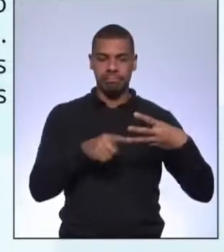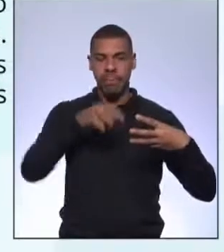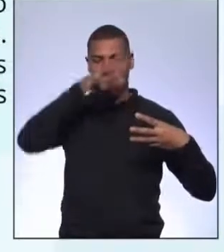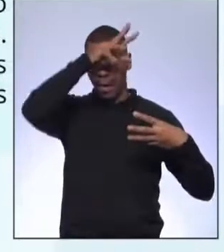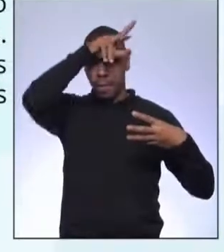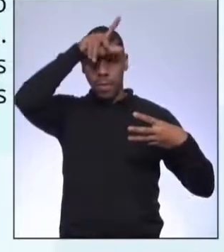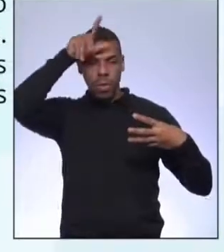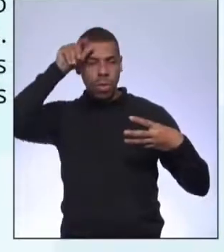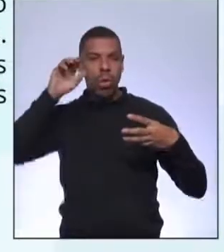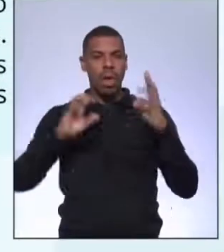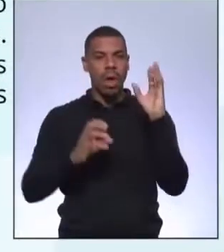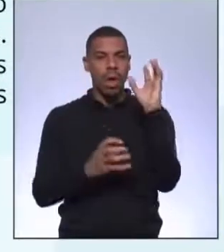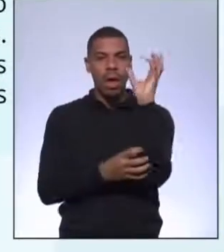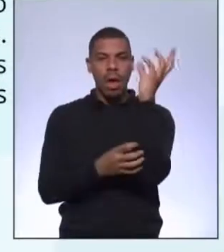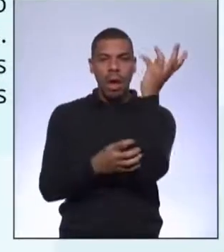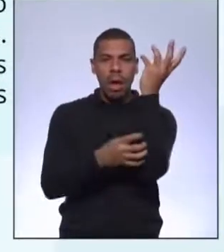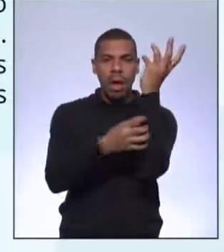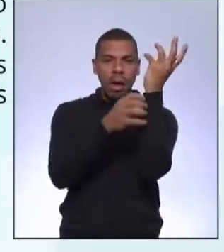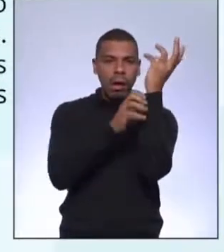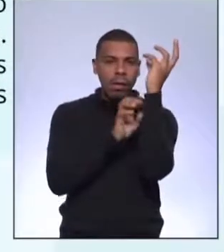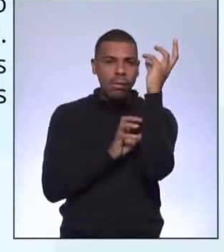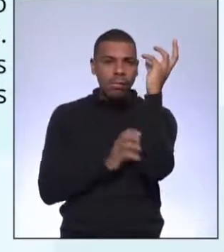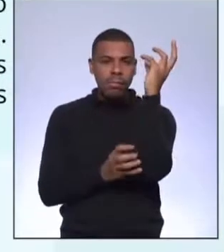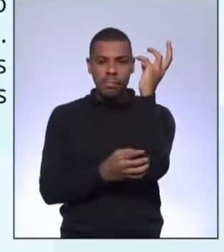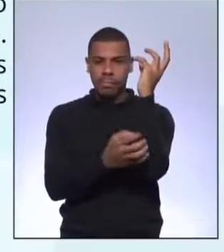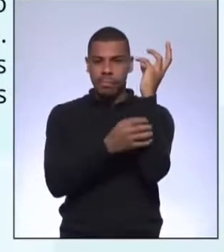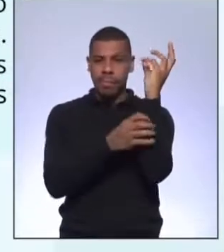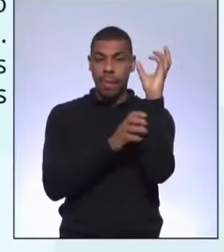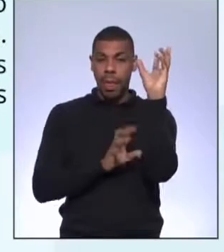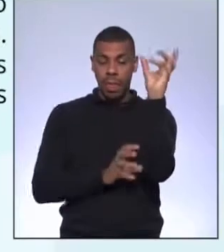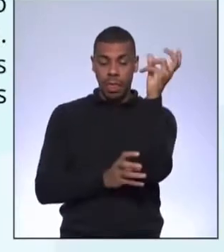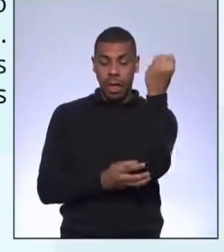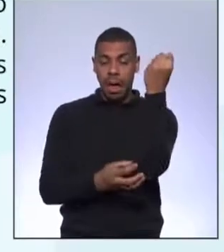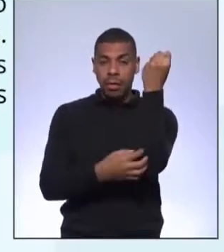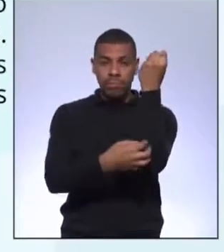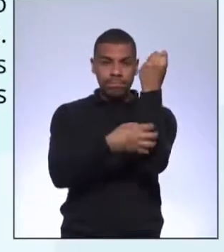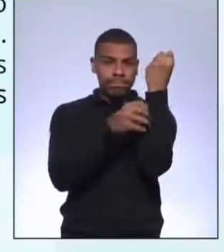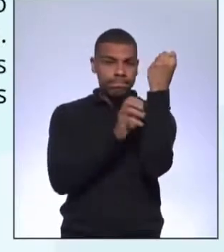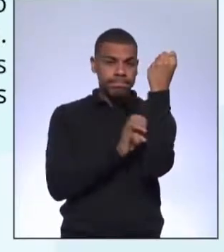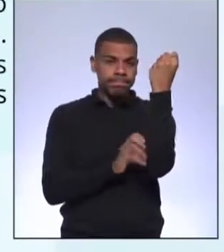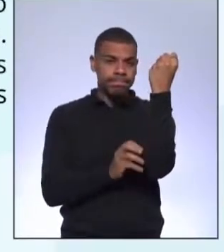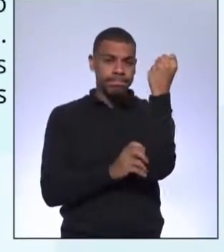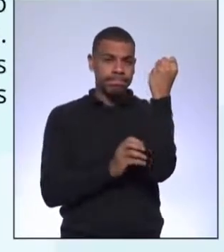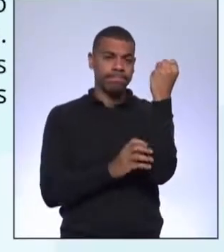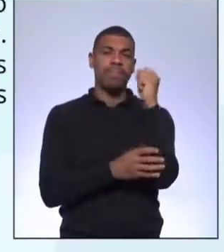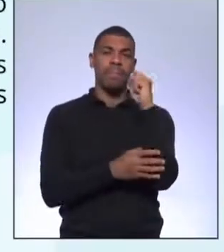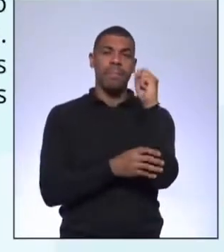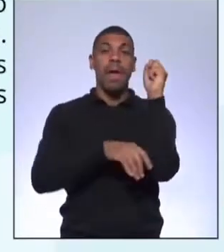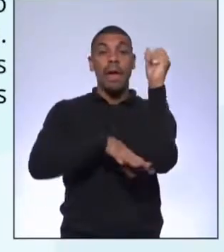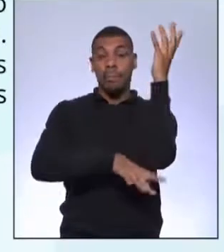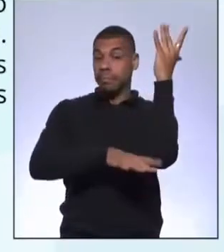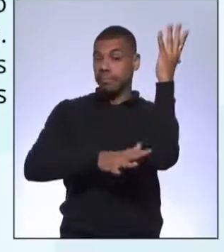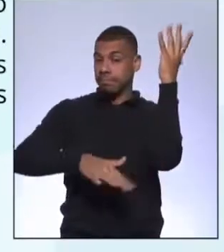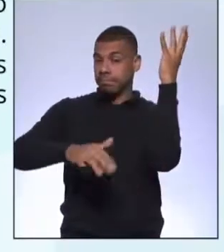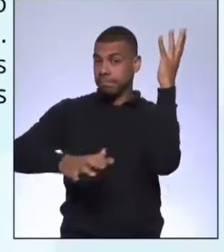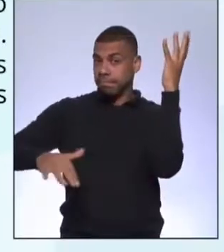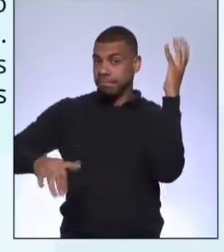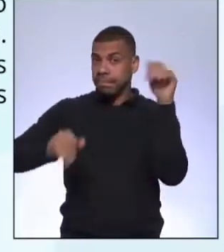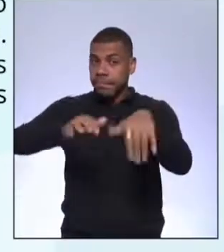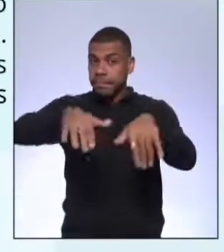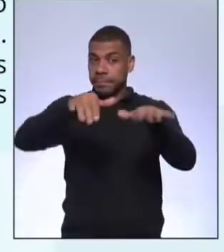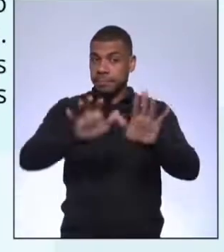Atlântica, Pantanal e Pampa são ecossistemas brasileiros. E suas diferenças em relação aos tipos de seres vivos